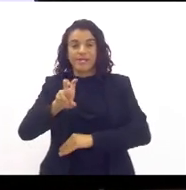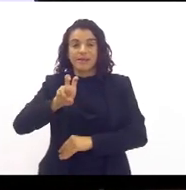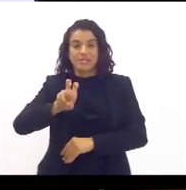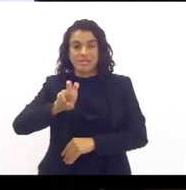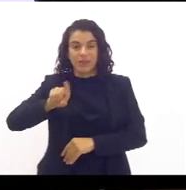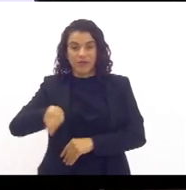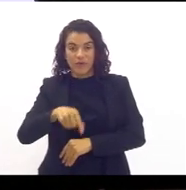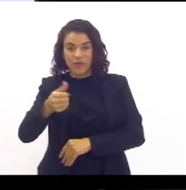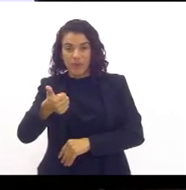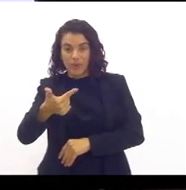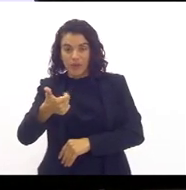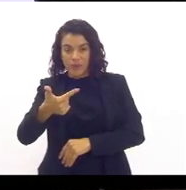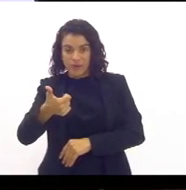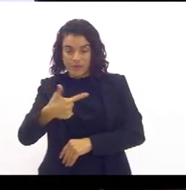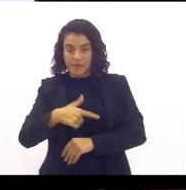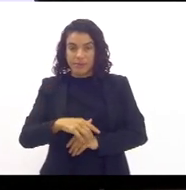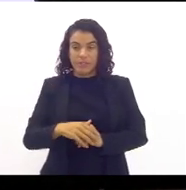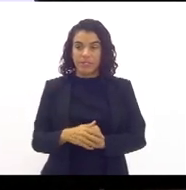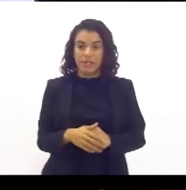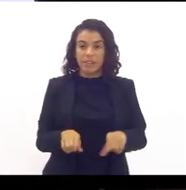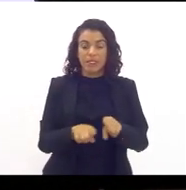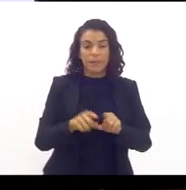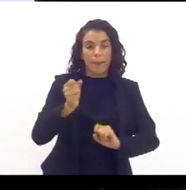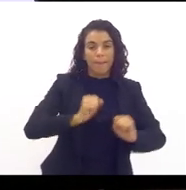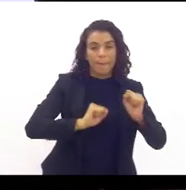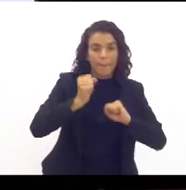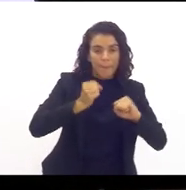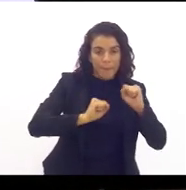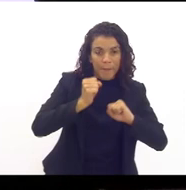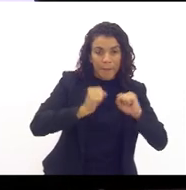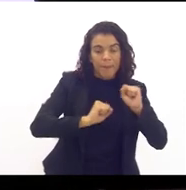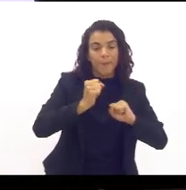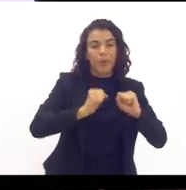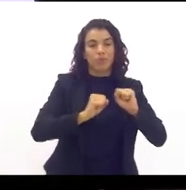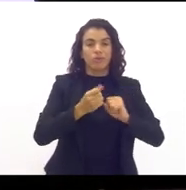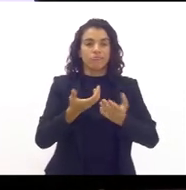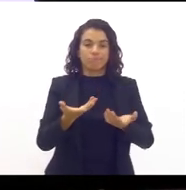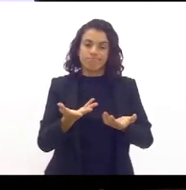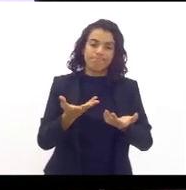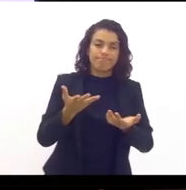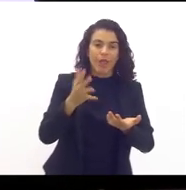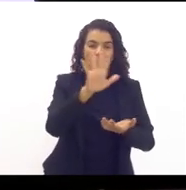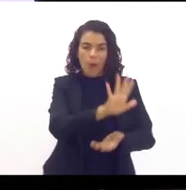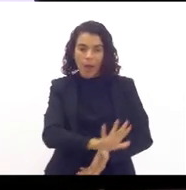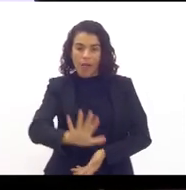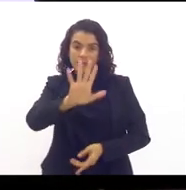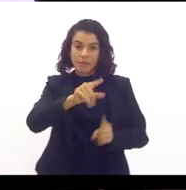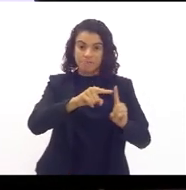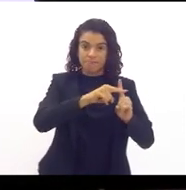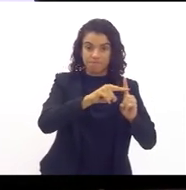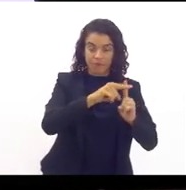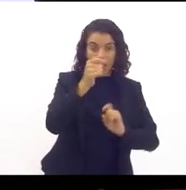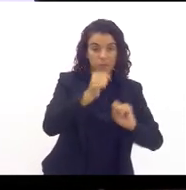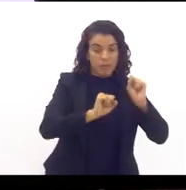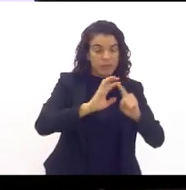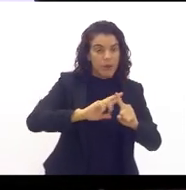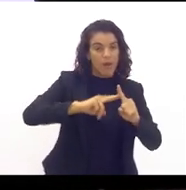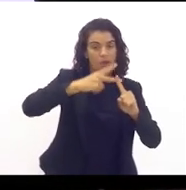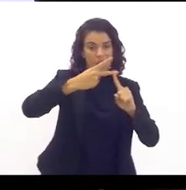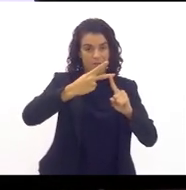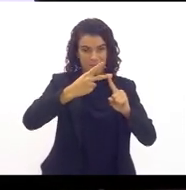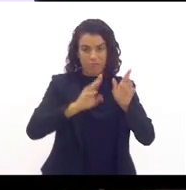na projeção anterior. E a produção, aqui é um aspecto positivo, nossa produção aumentou,